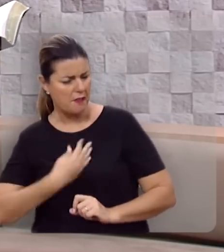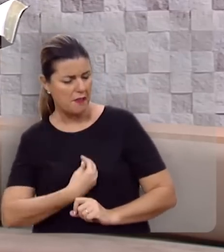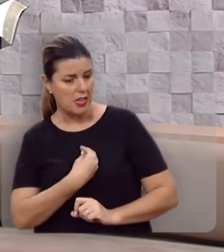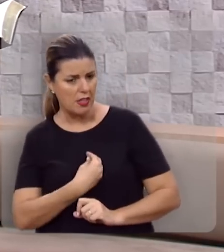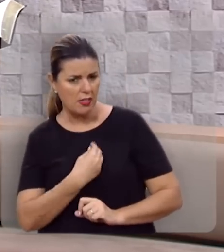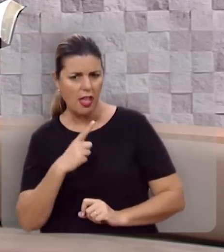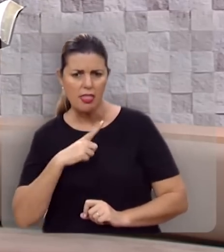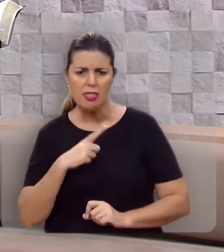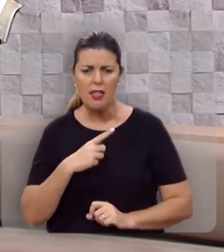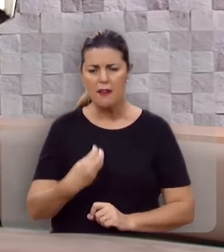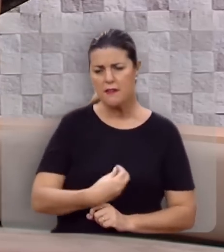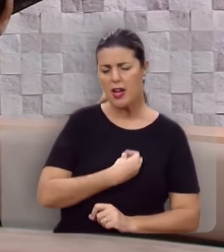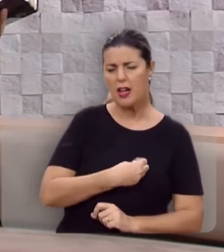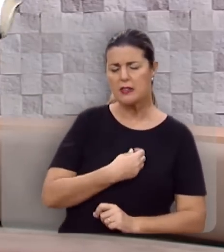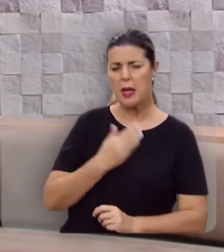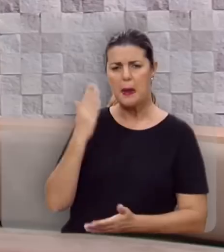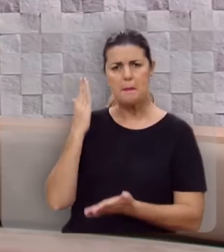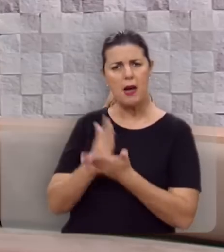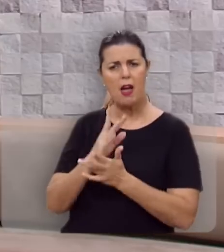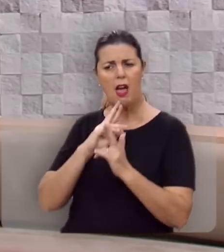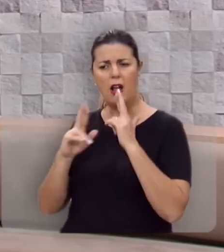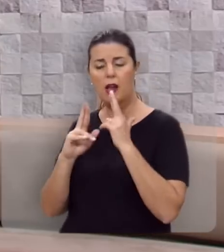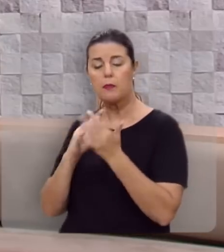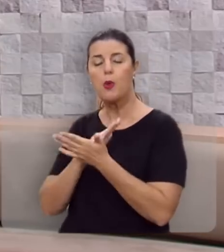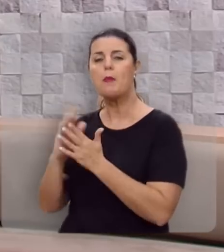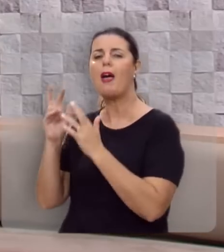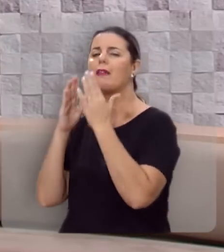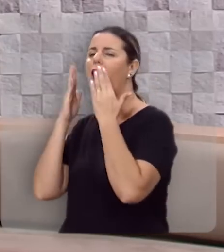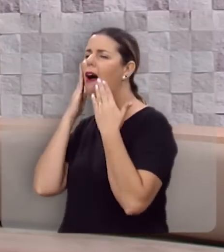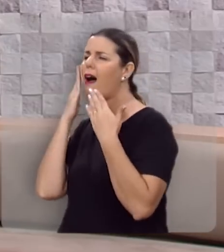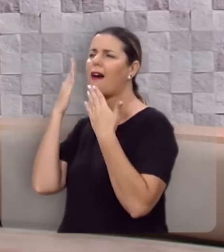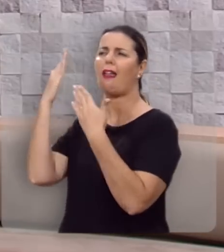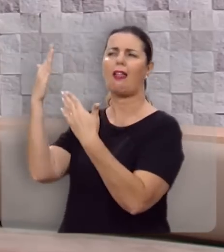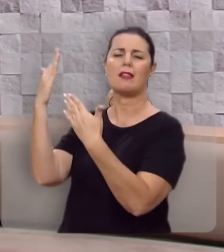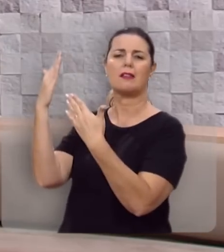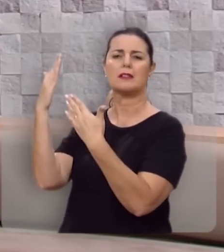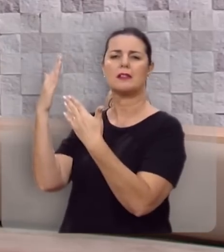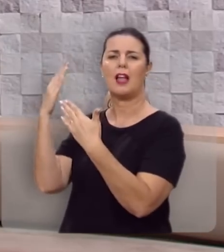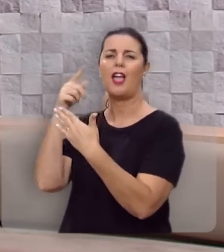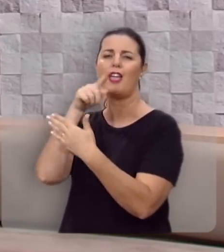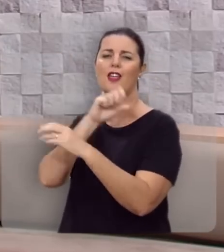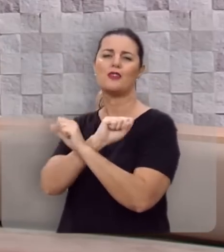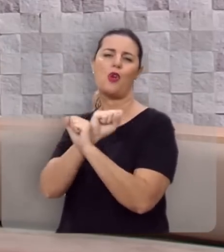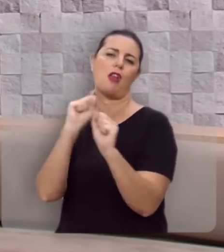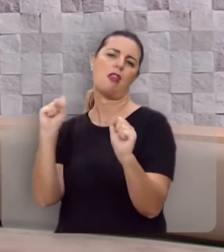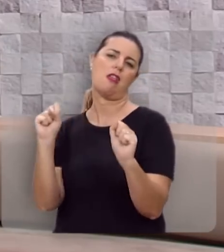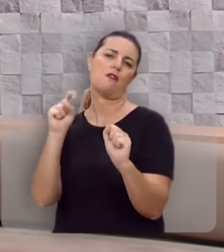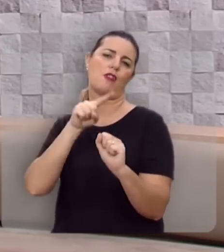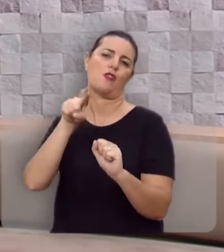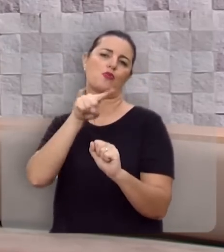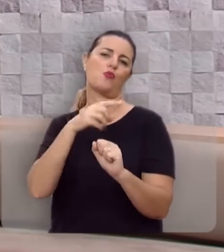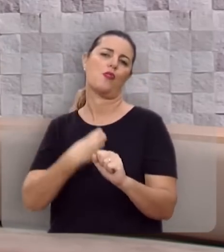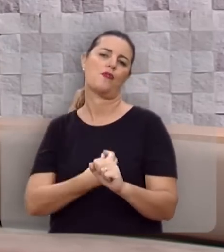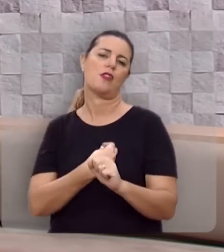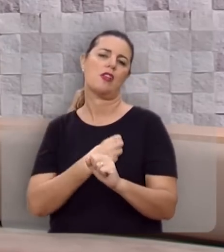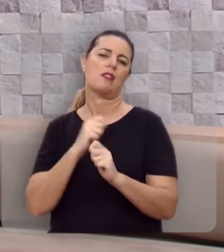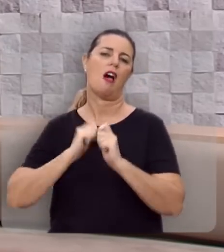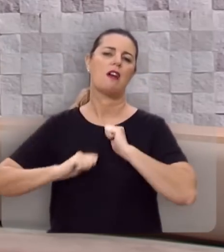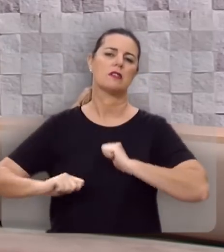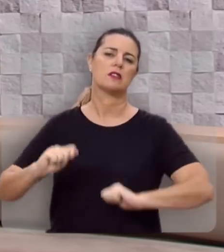está fazendo, em vez de murmurar, você começa a agradecer. E isso livra você da